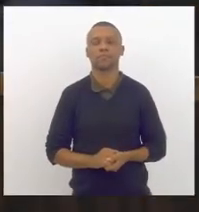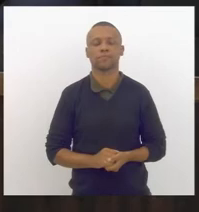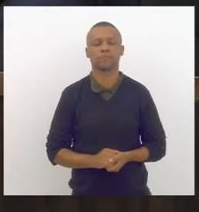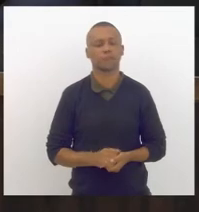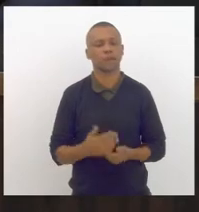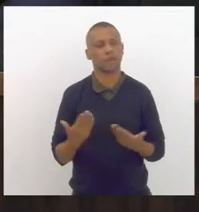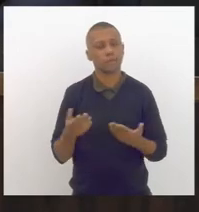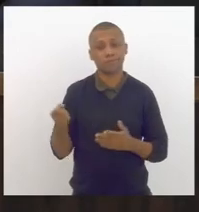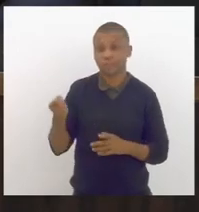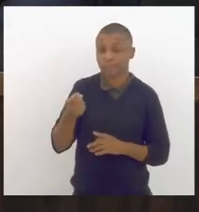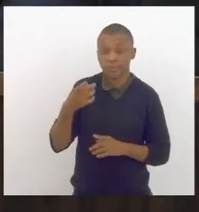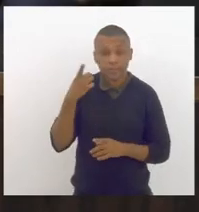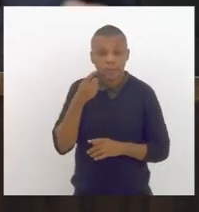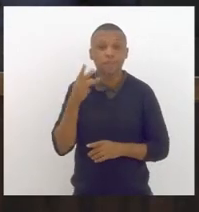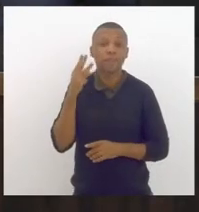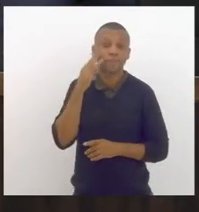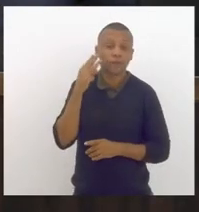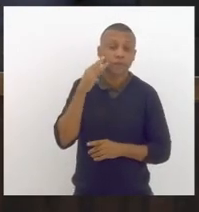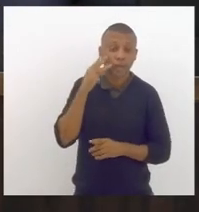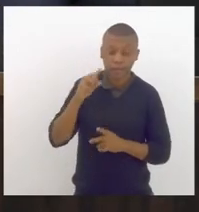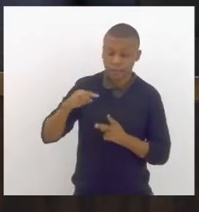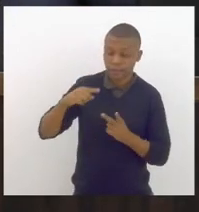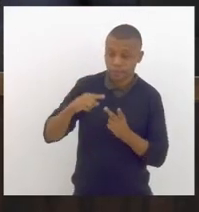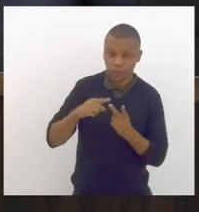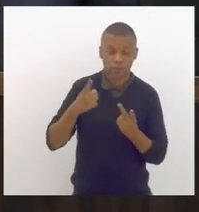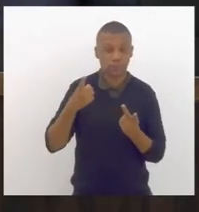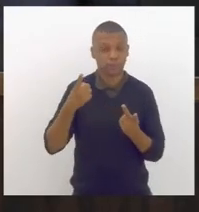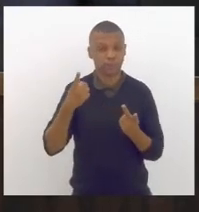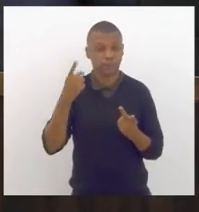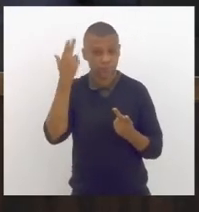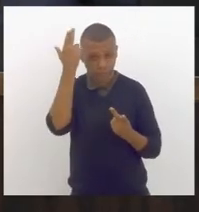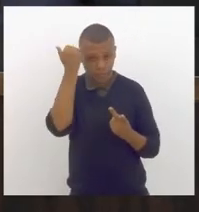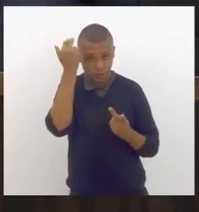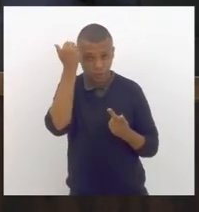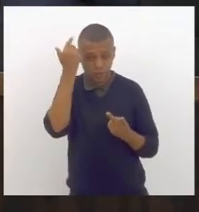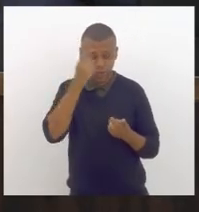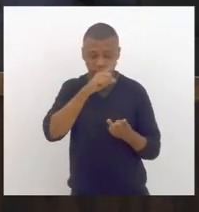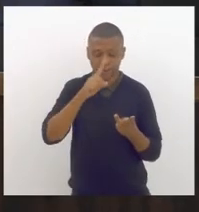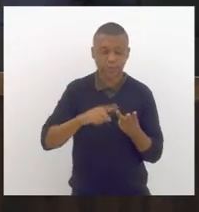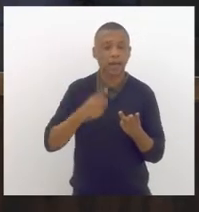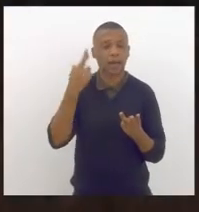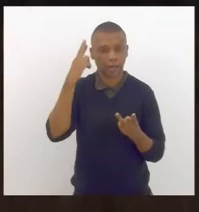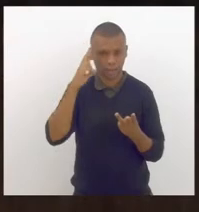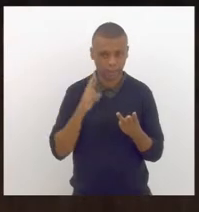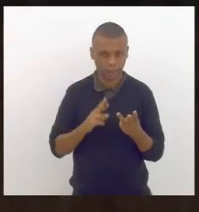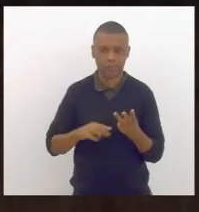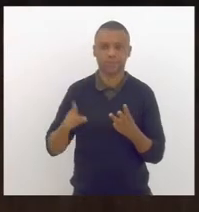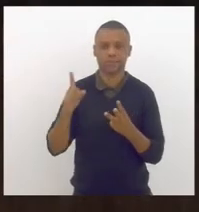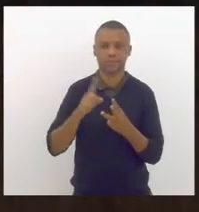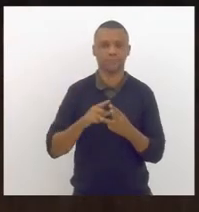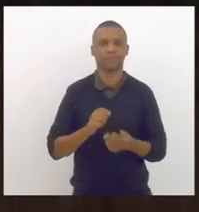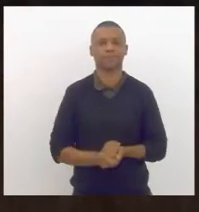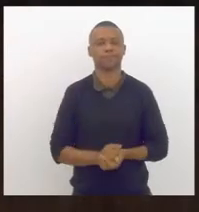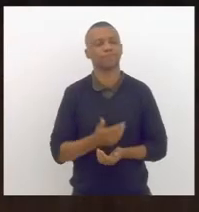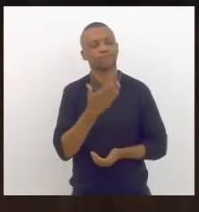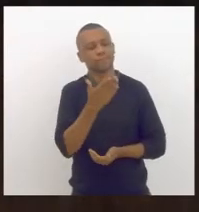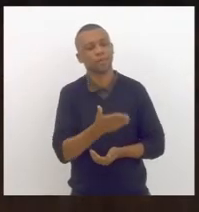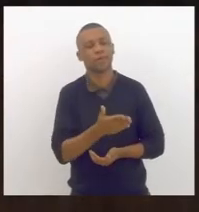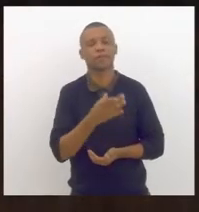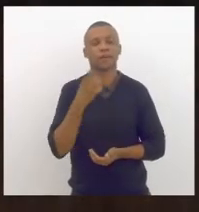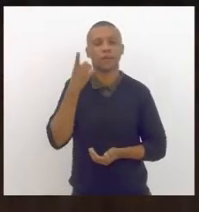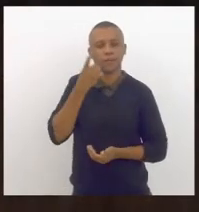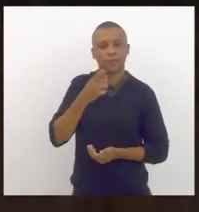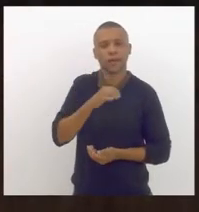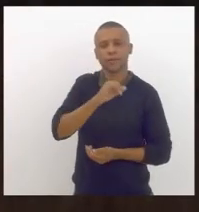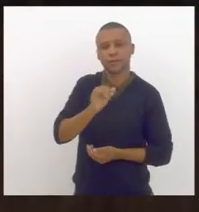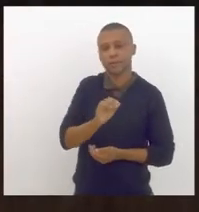Carneiro, posteriormente, deputado Leomar Coelho e deputada Renata Souza. Deputado Jair Bittencourt, eu estava ali